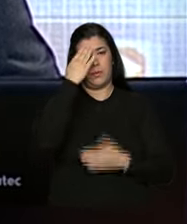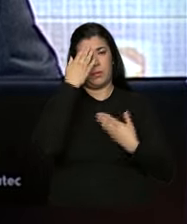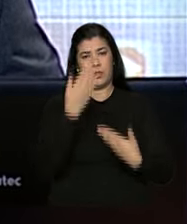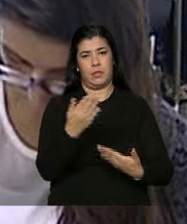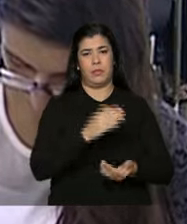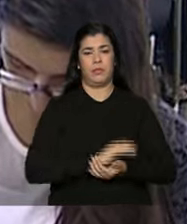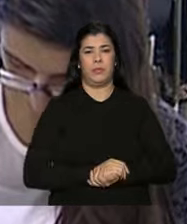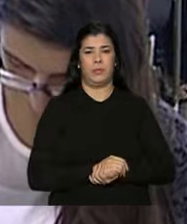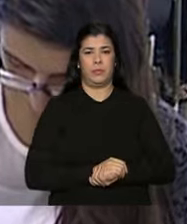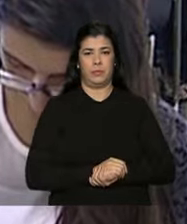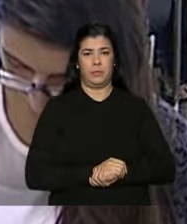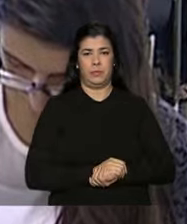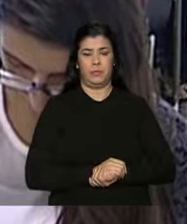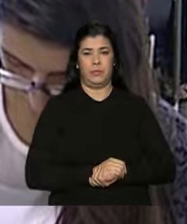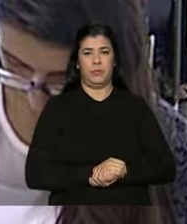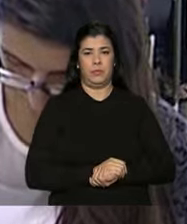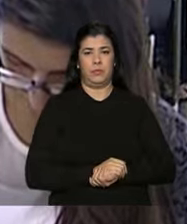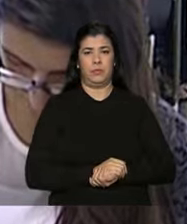Obrigado.